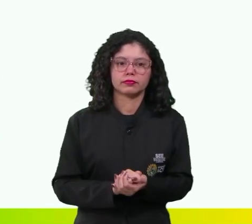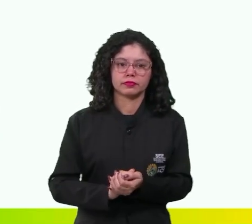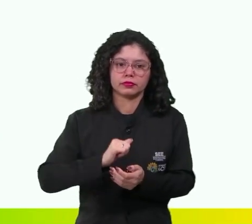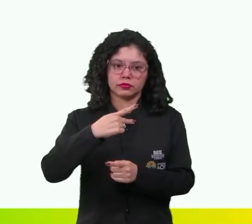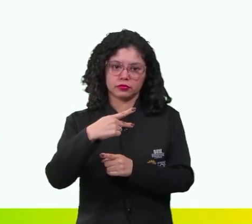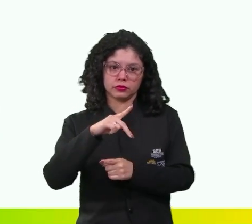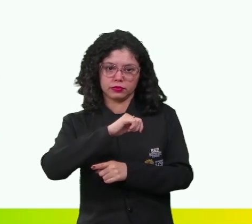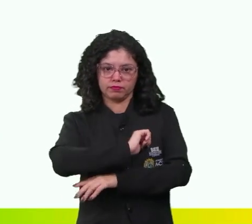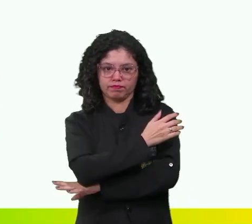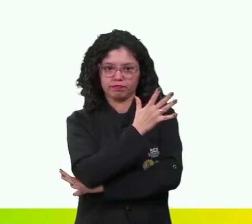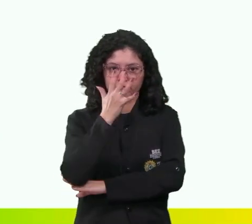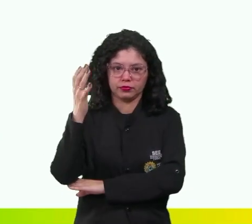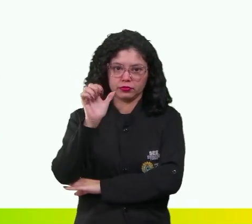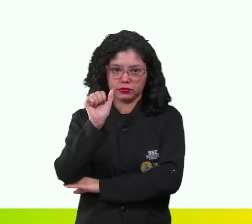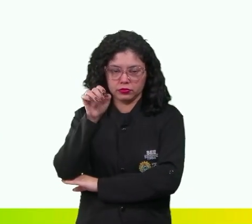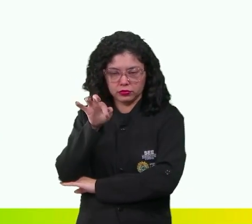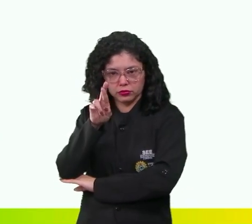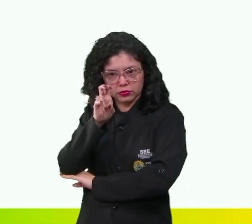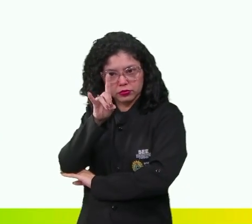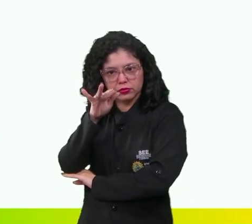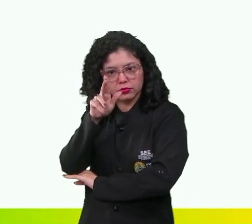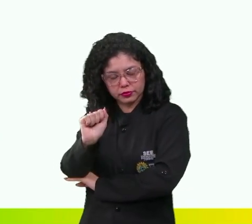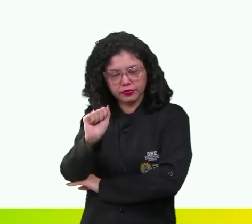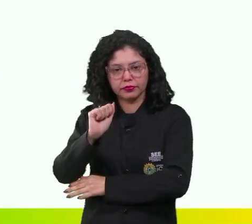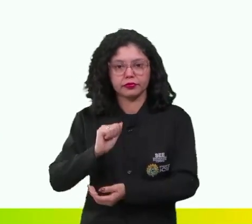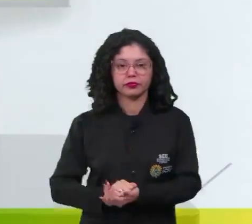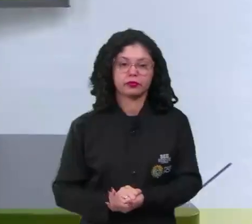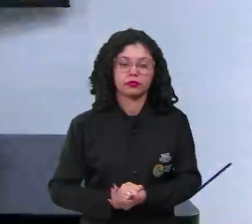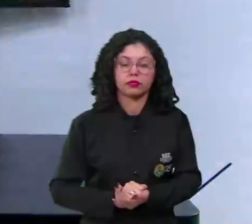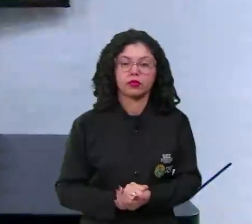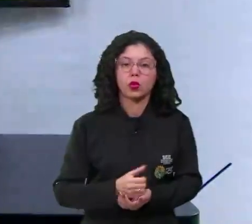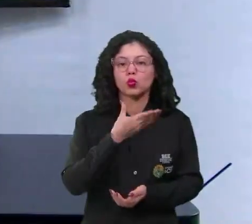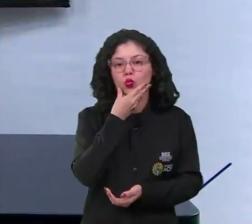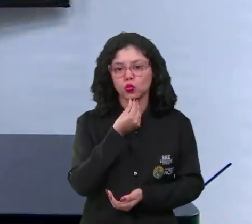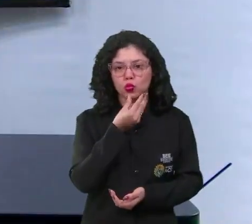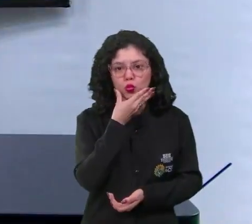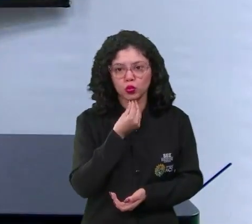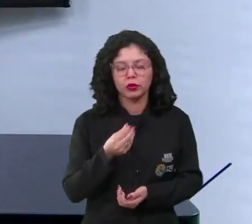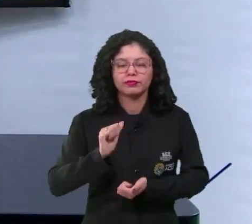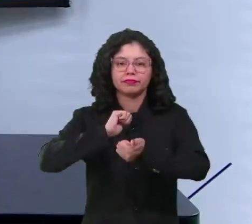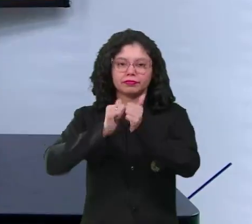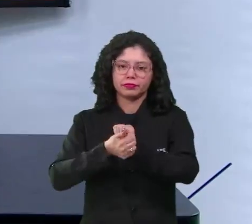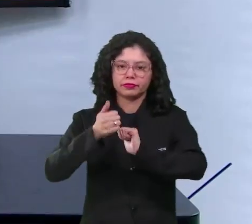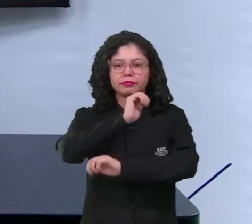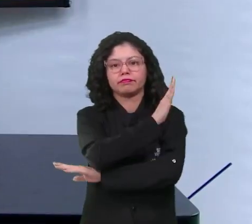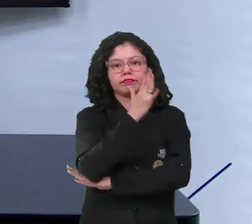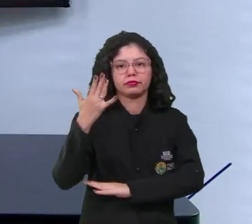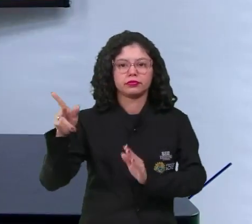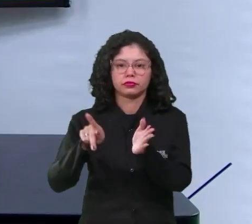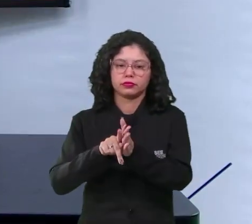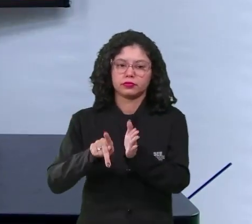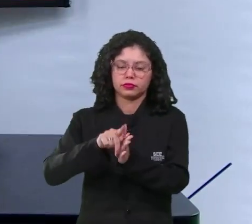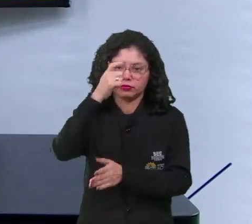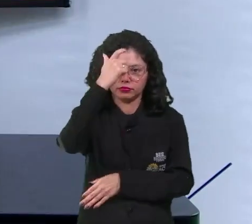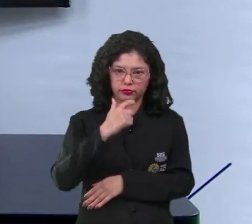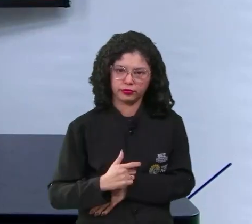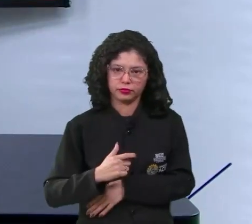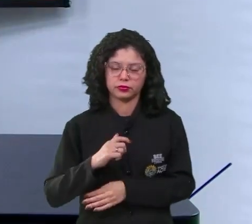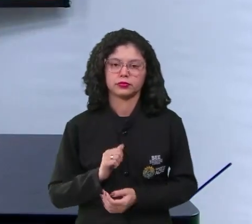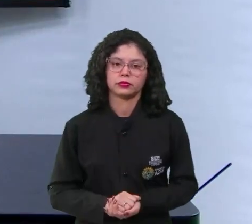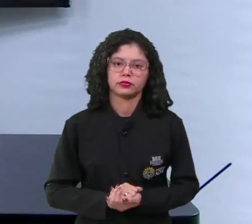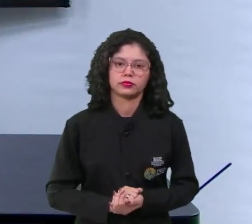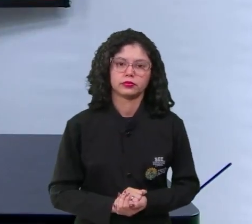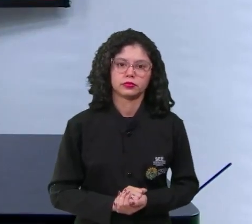na criação de paisagens antrópicas. Ou seja, o homem adapta a natureza a seu favor. Se eu levar